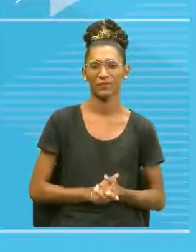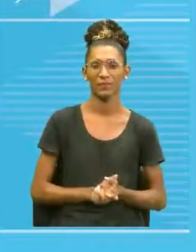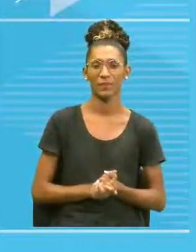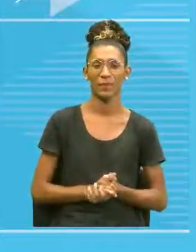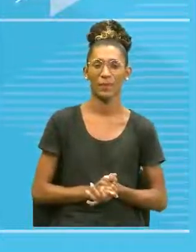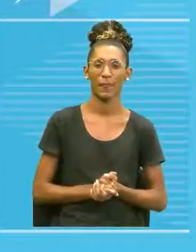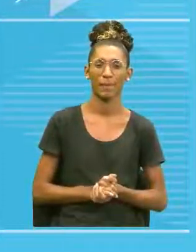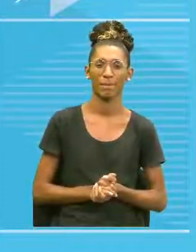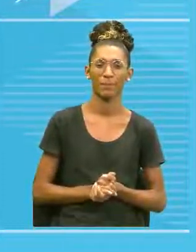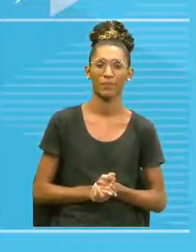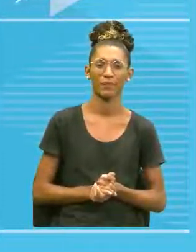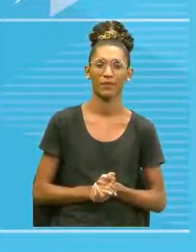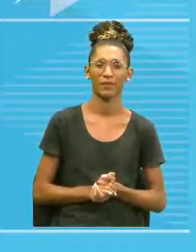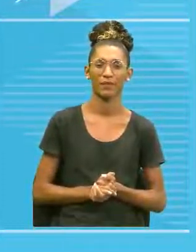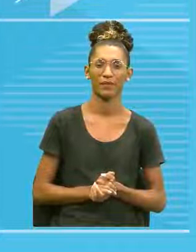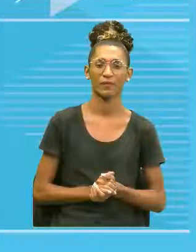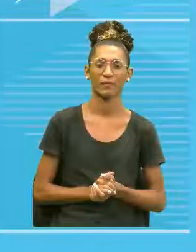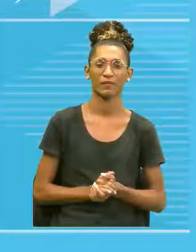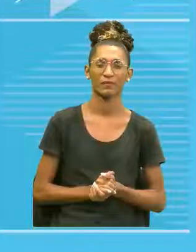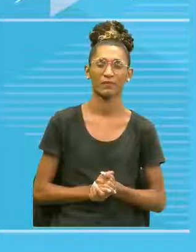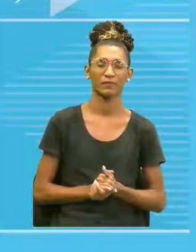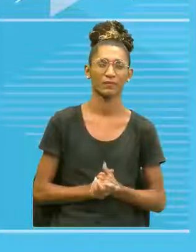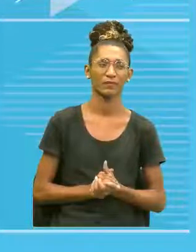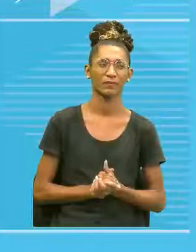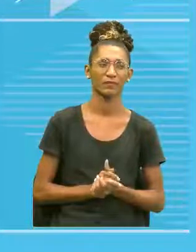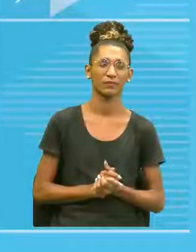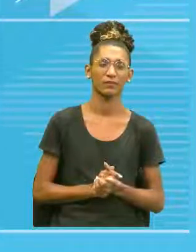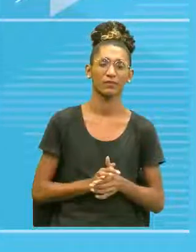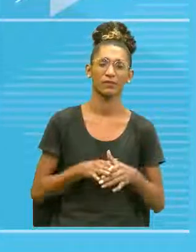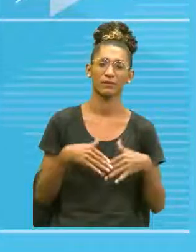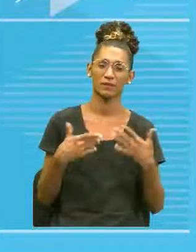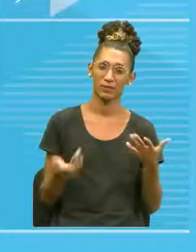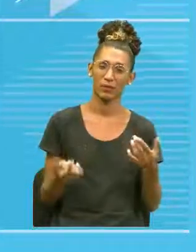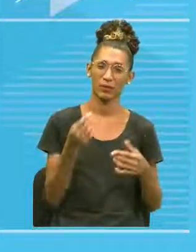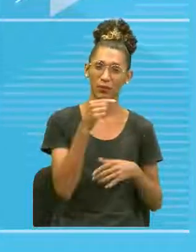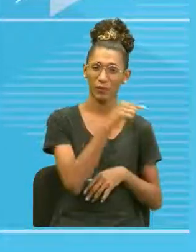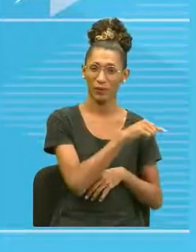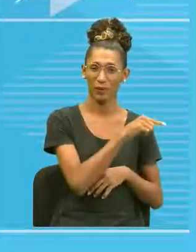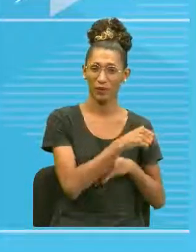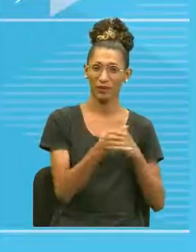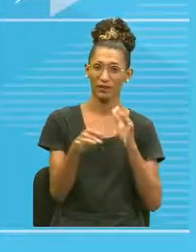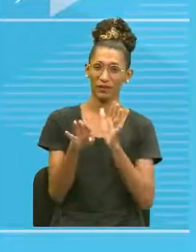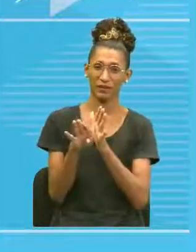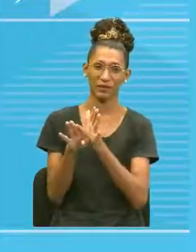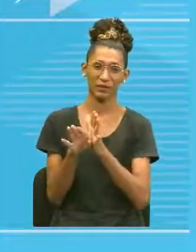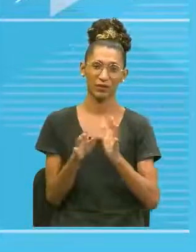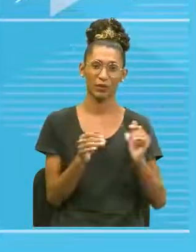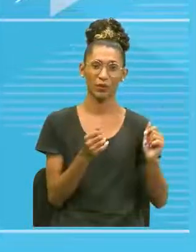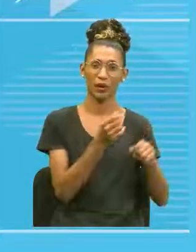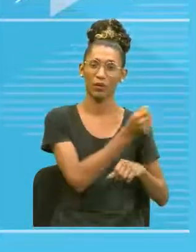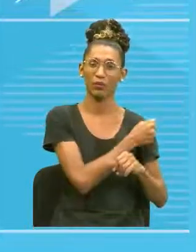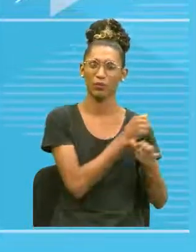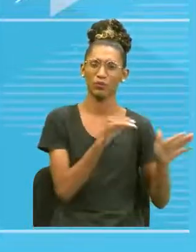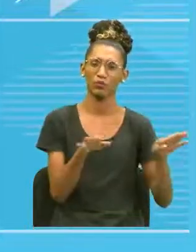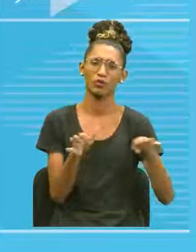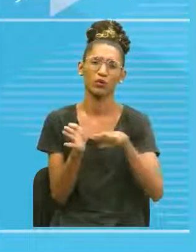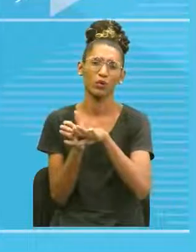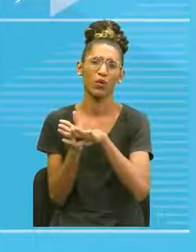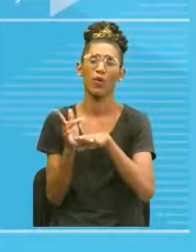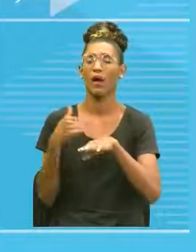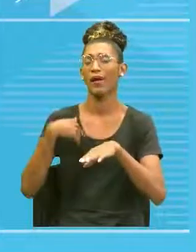e os meus alunos se atrasaram Oi e aí quando eles chegaram eu já tinha cantado